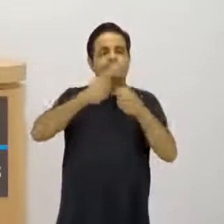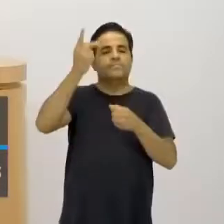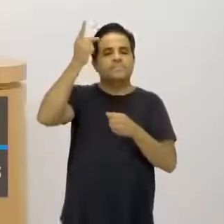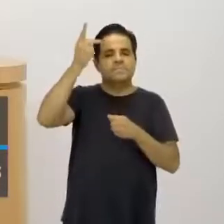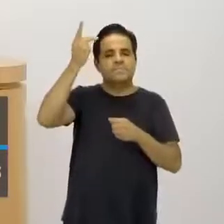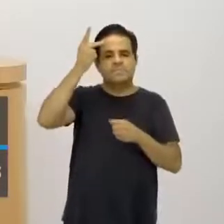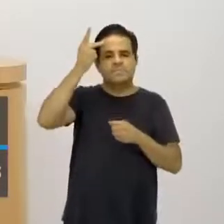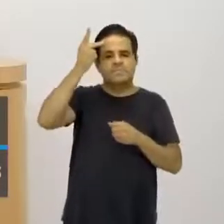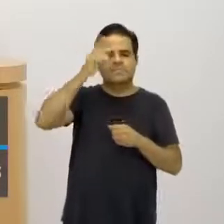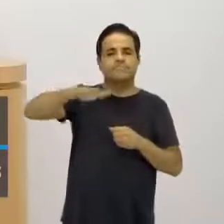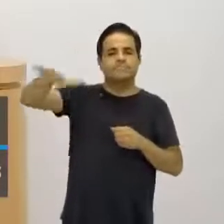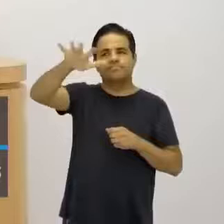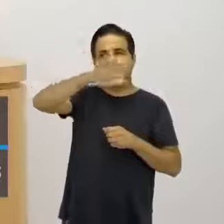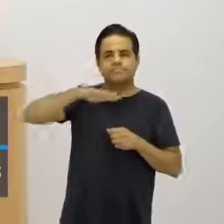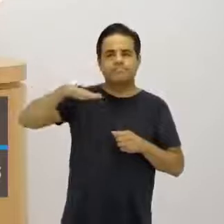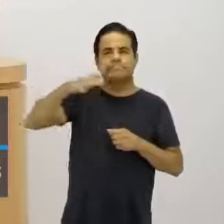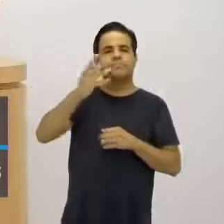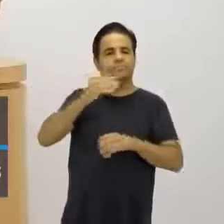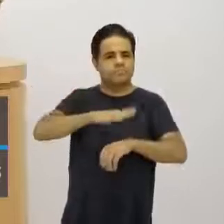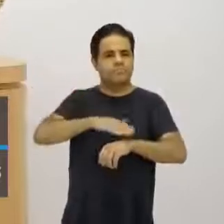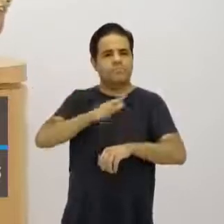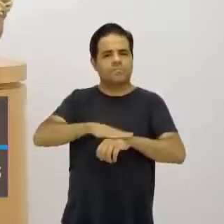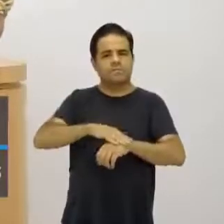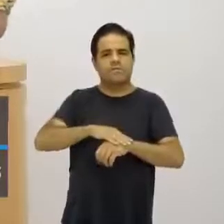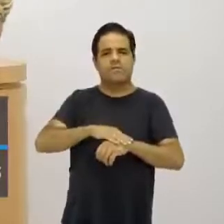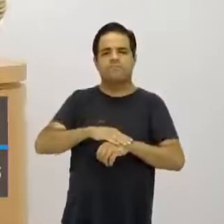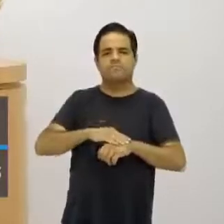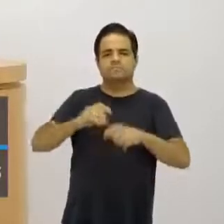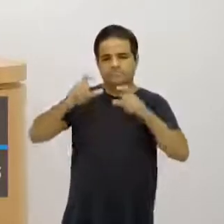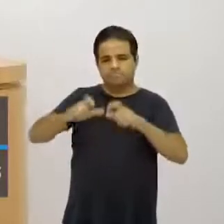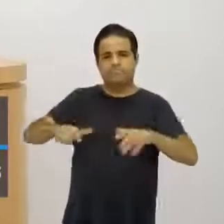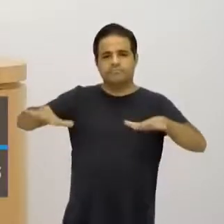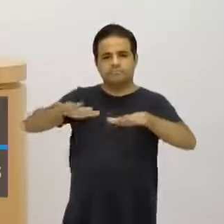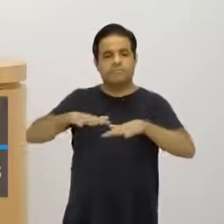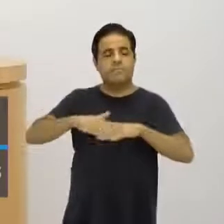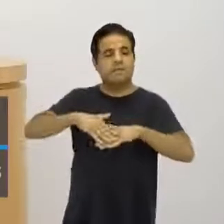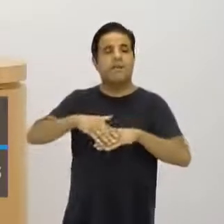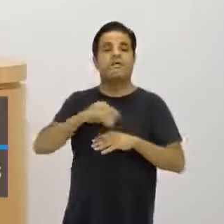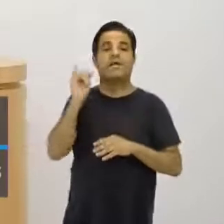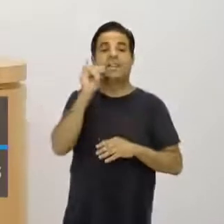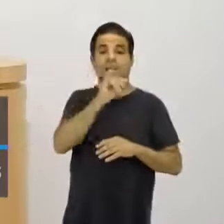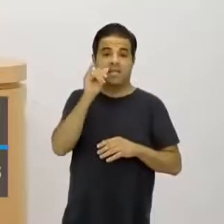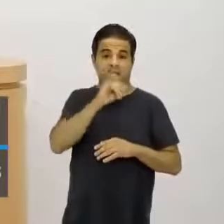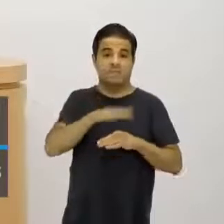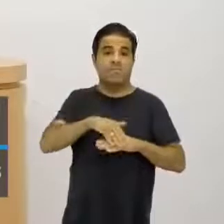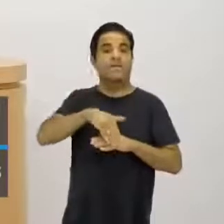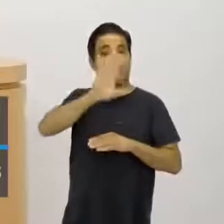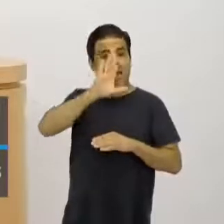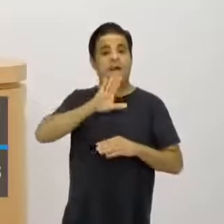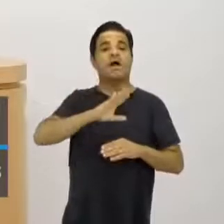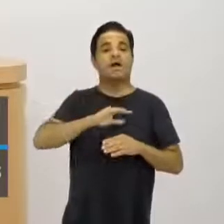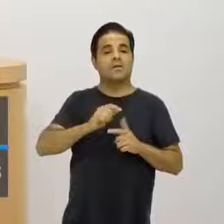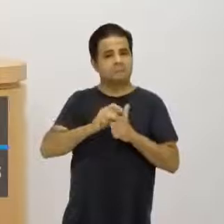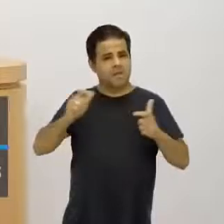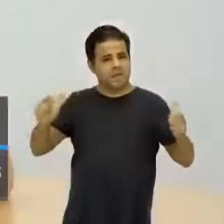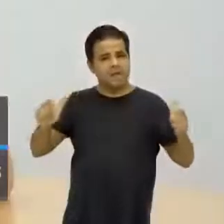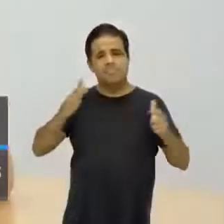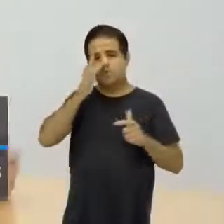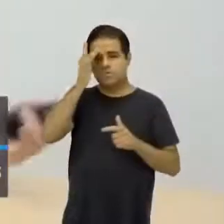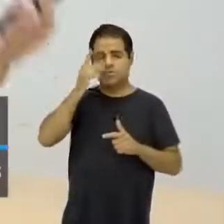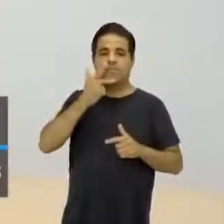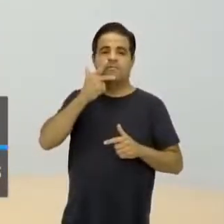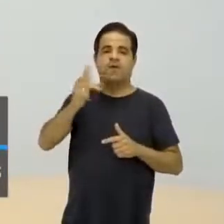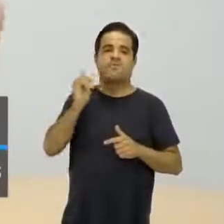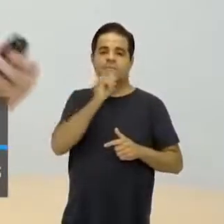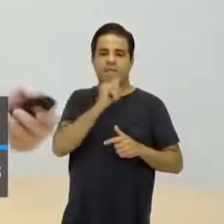Paulo, por um bom tempo eram terras que se falavam mais italiano do que o próprio português. Então,